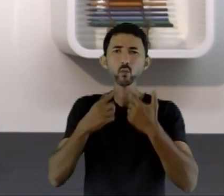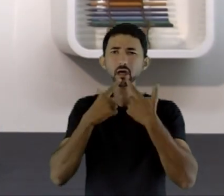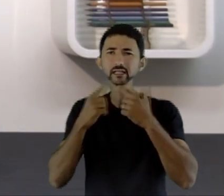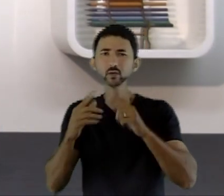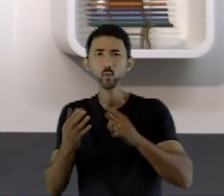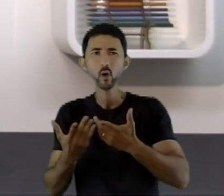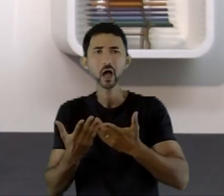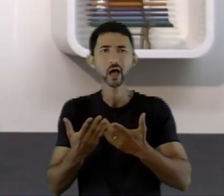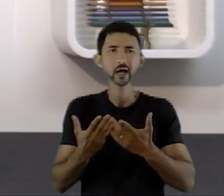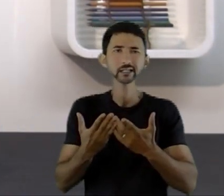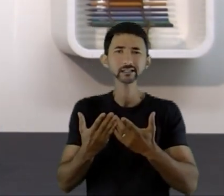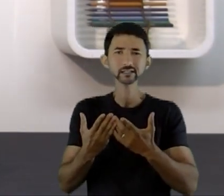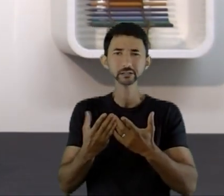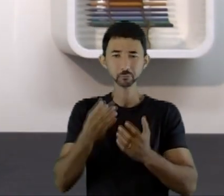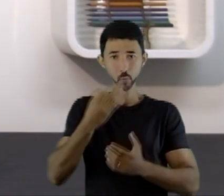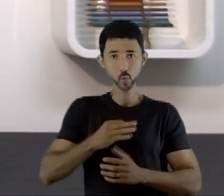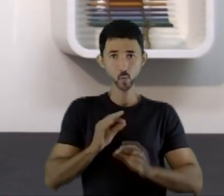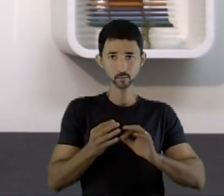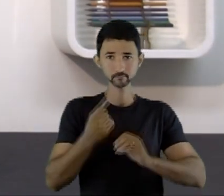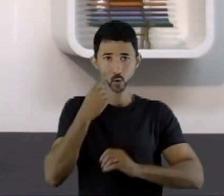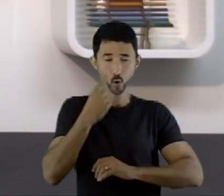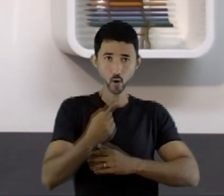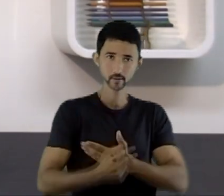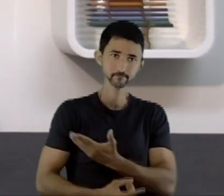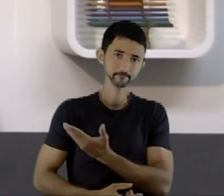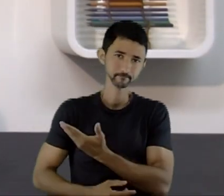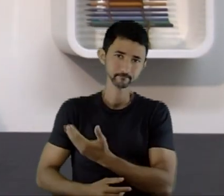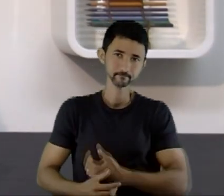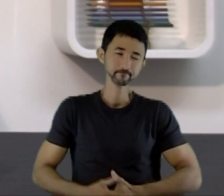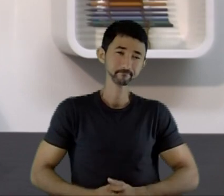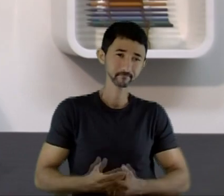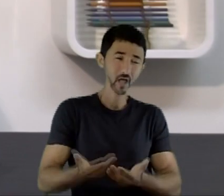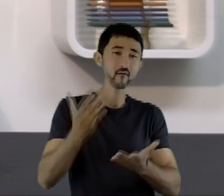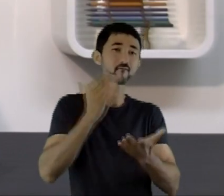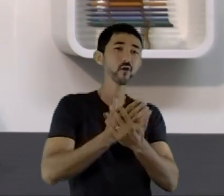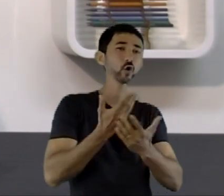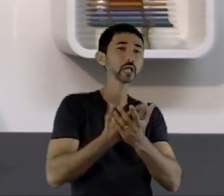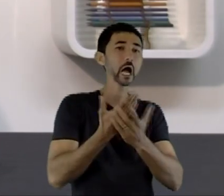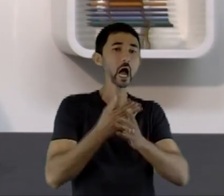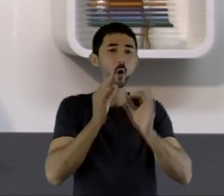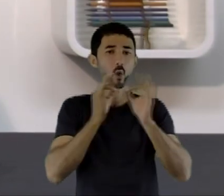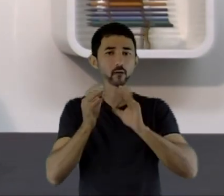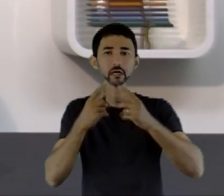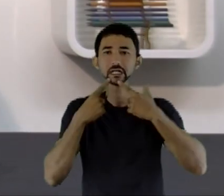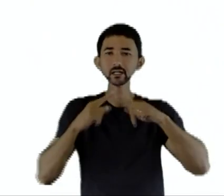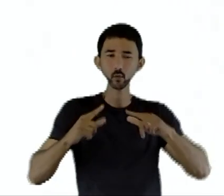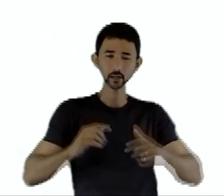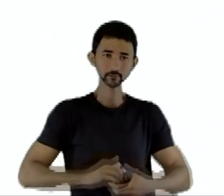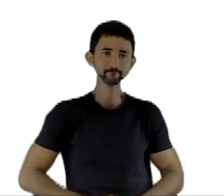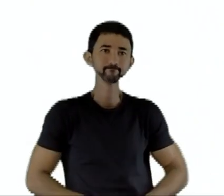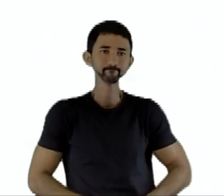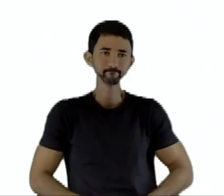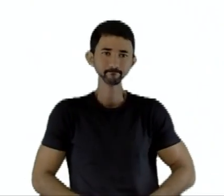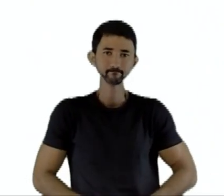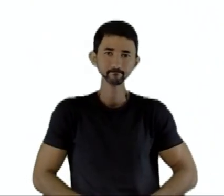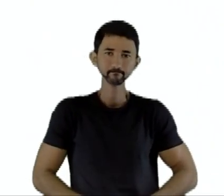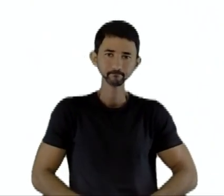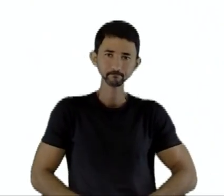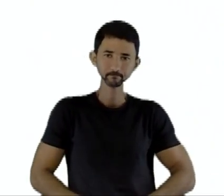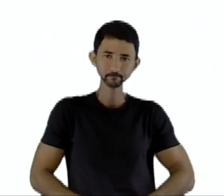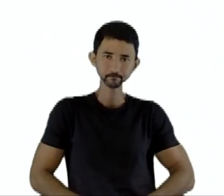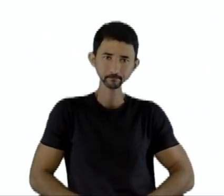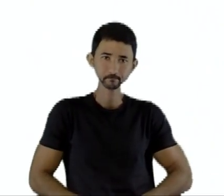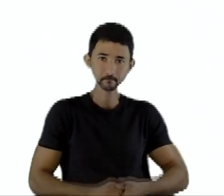linguagem mais coloquial? Volta lá para você assistir às aulas a respeito de linguagem formal e informal. No texto que